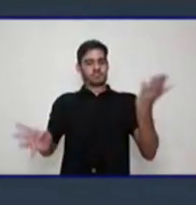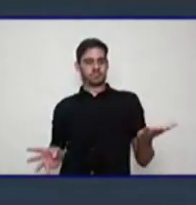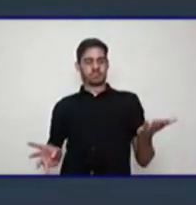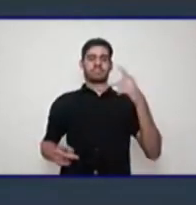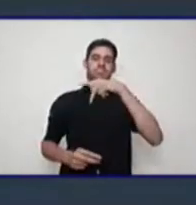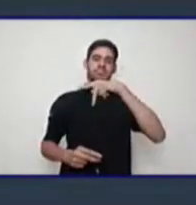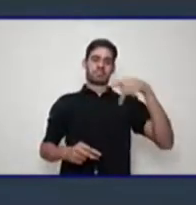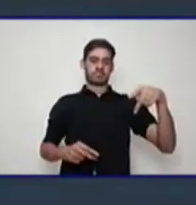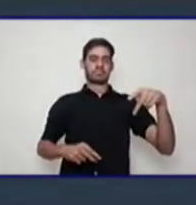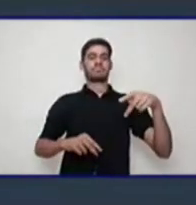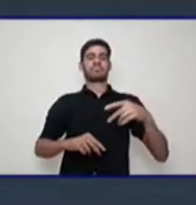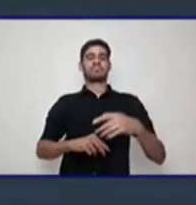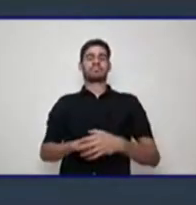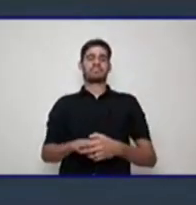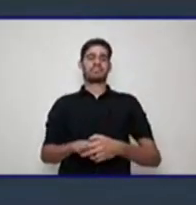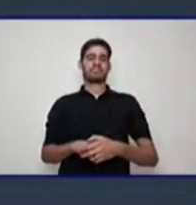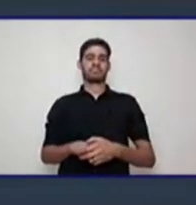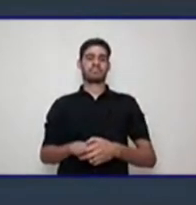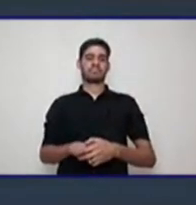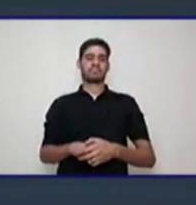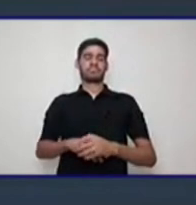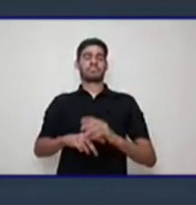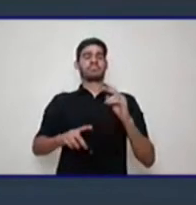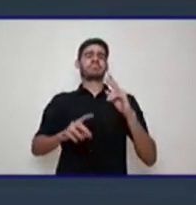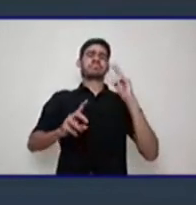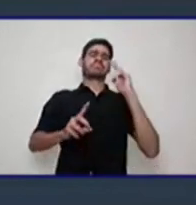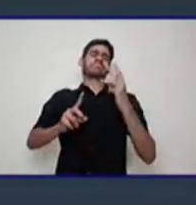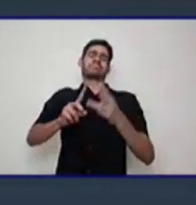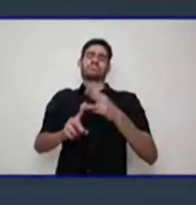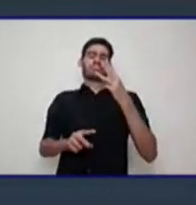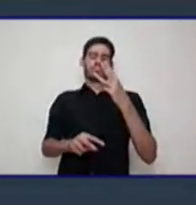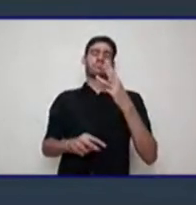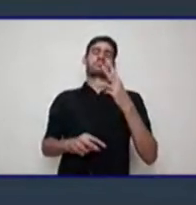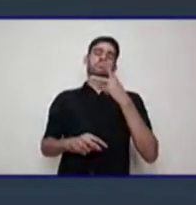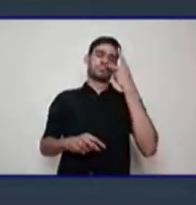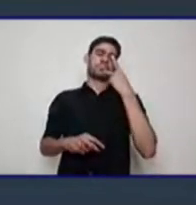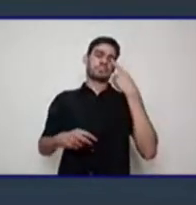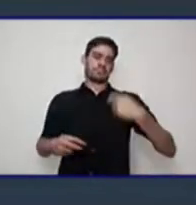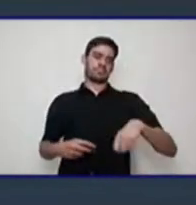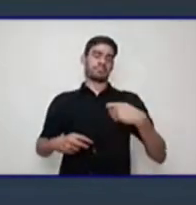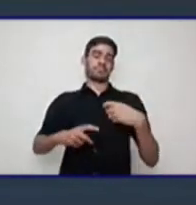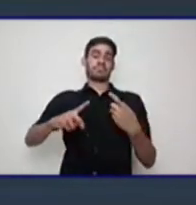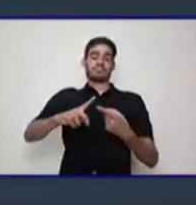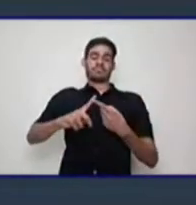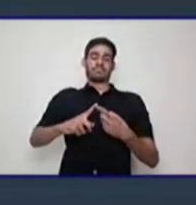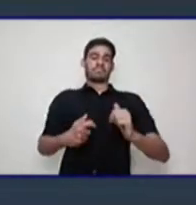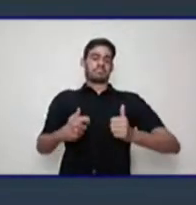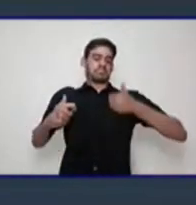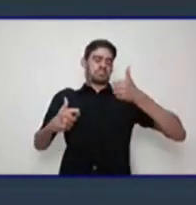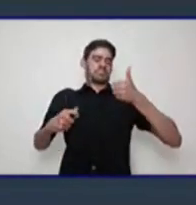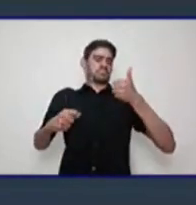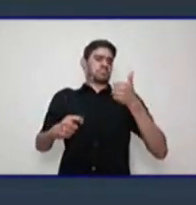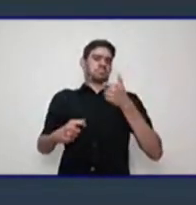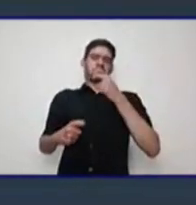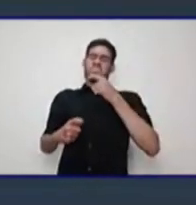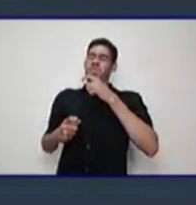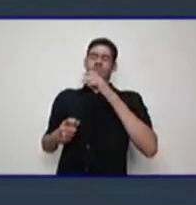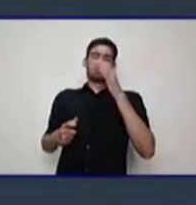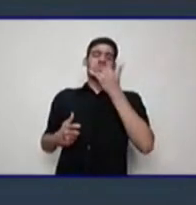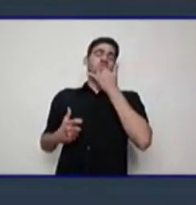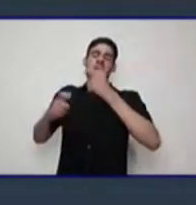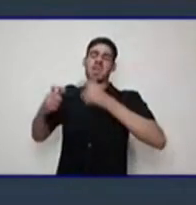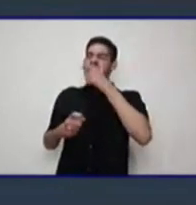presidente. Mas me parece, são três pontos que eu faço questão de salientar. Ironia, sarcasmo, sátiras